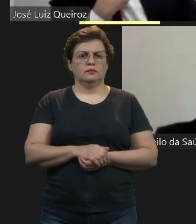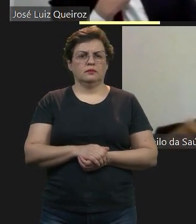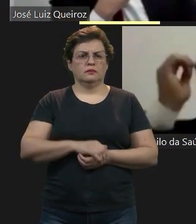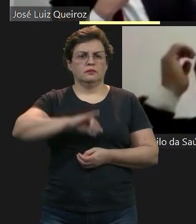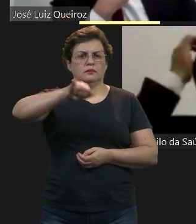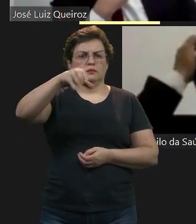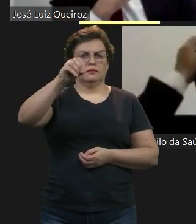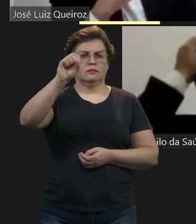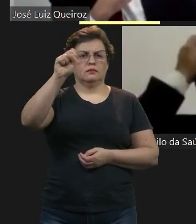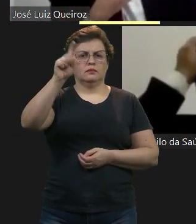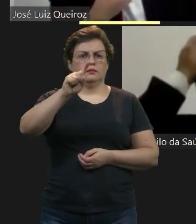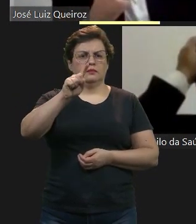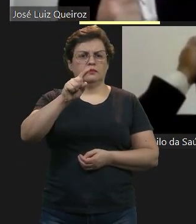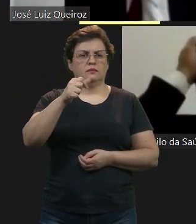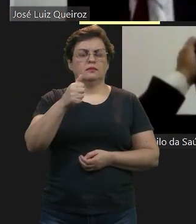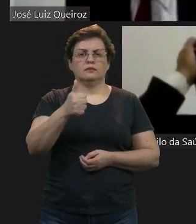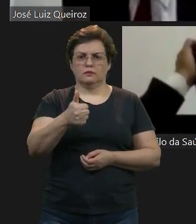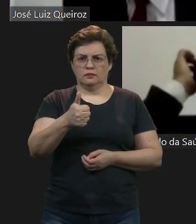José sim. Luiz Queiroz.